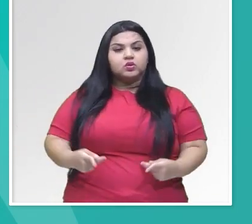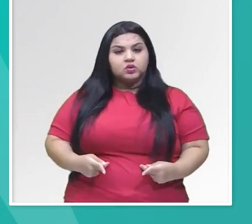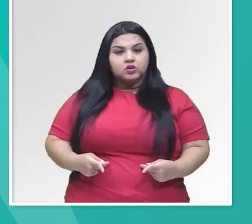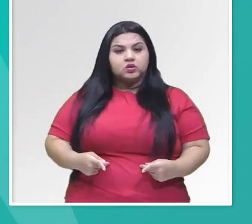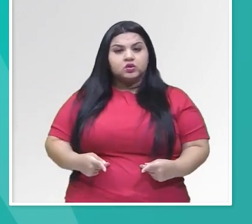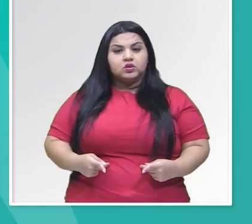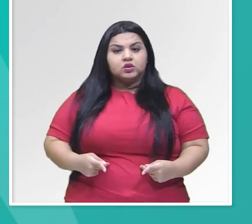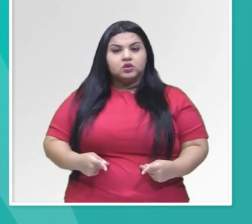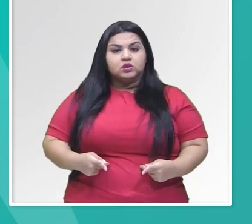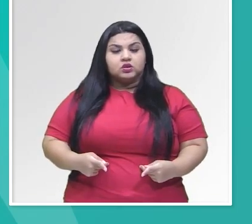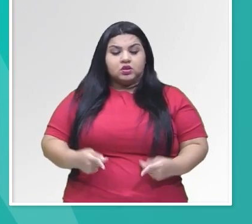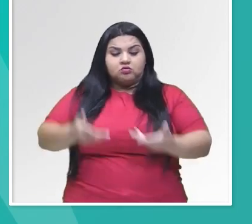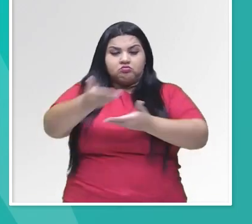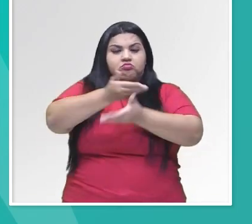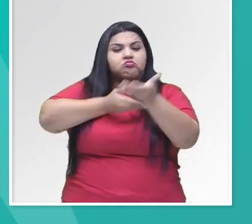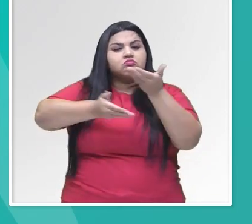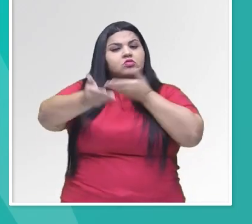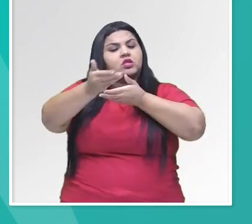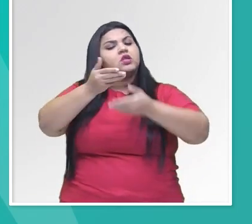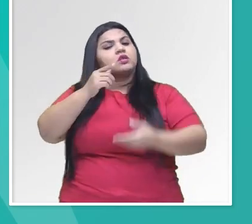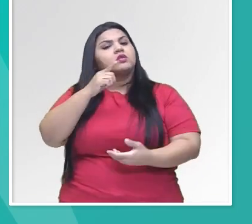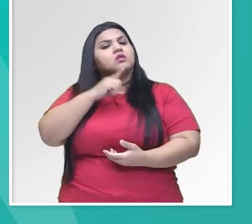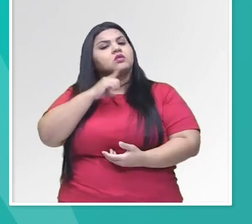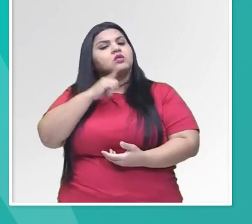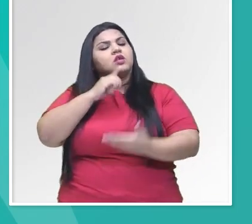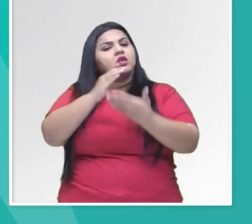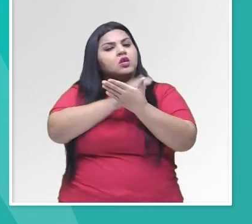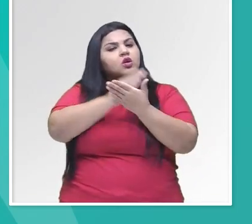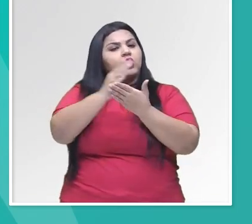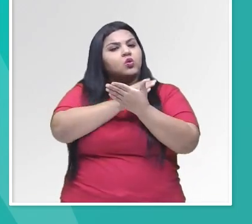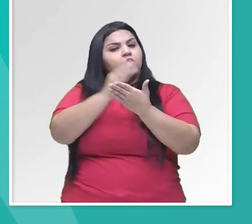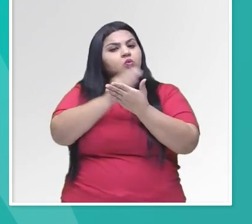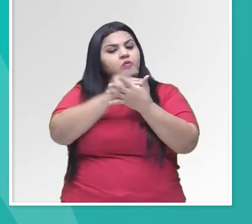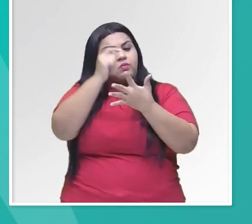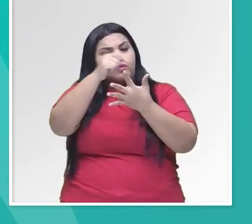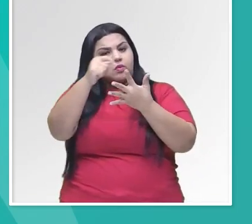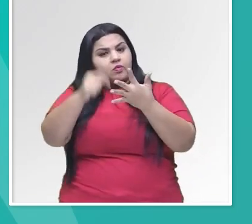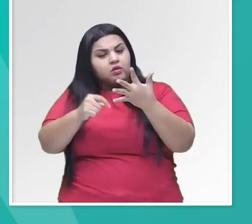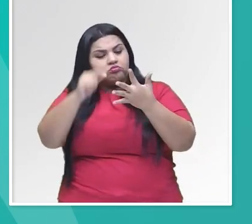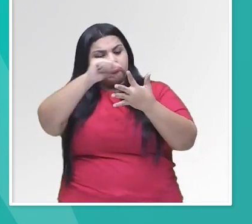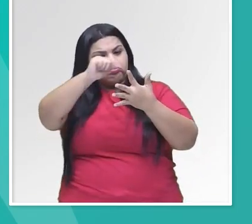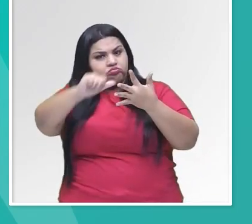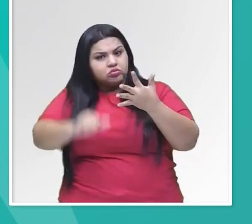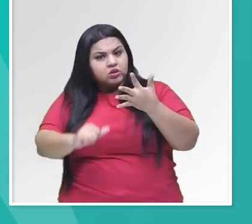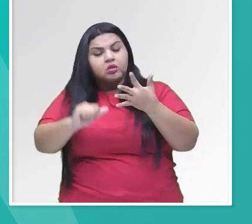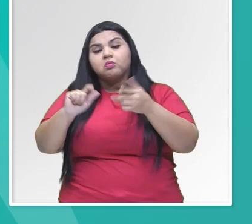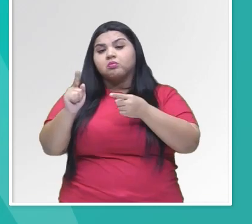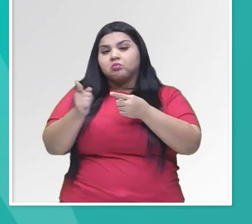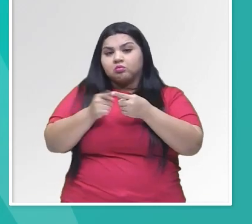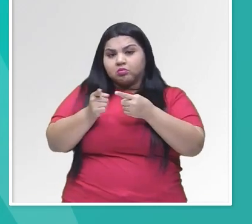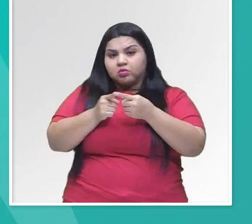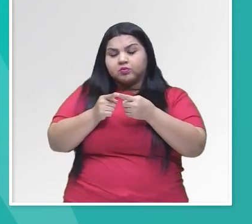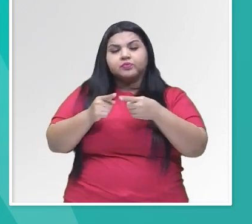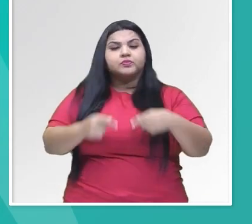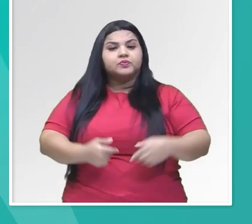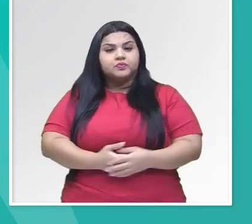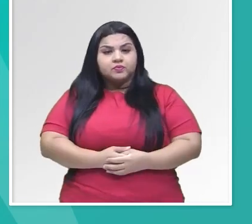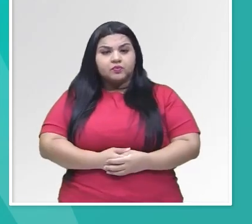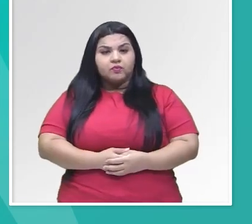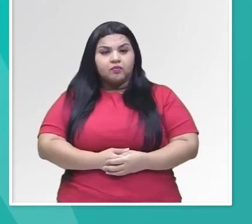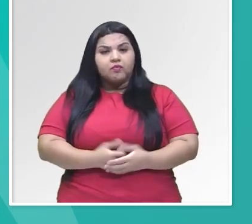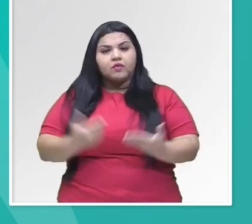de convivência, existem alguns fatores que nós iremos analisar. O primeiro deles,